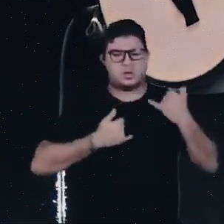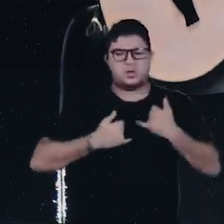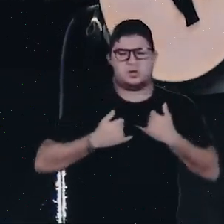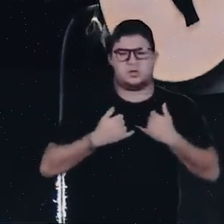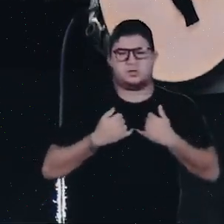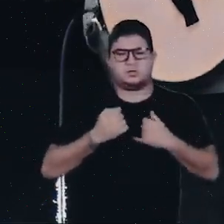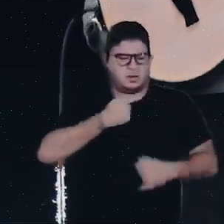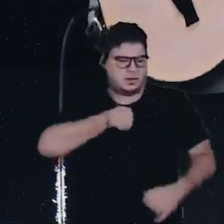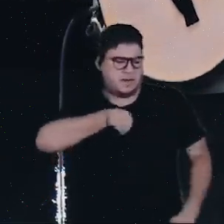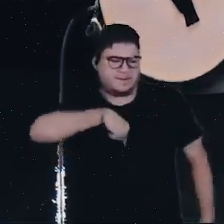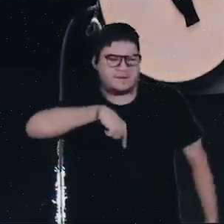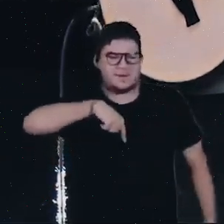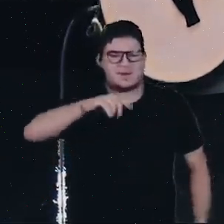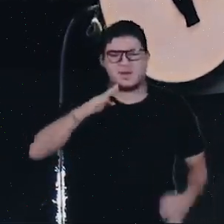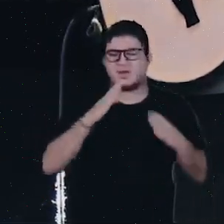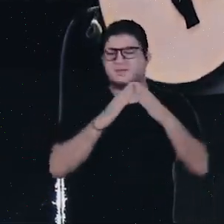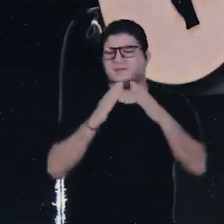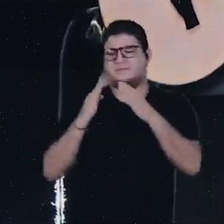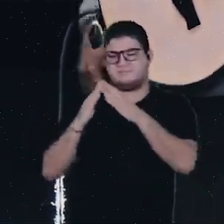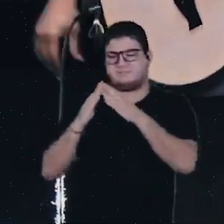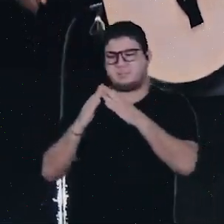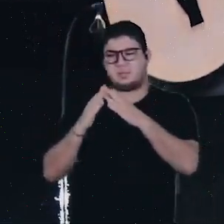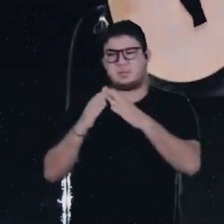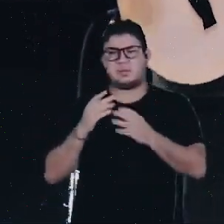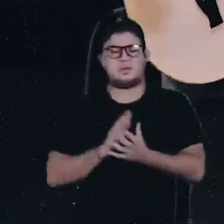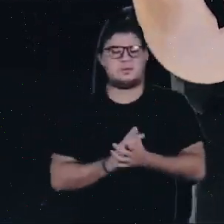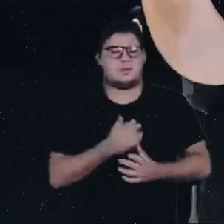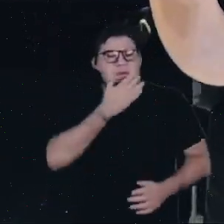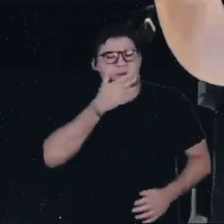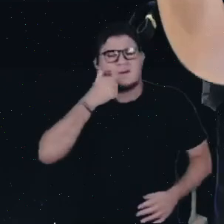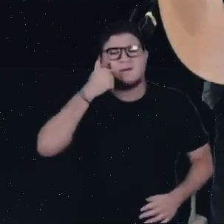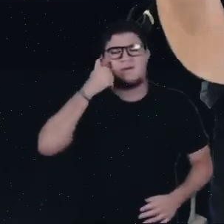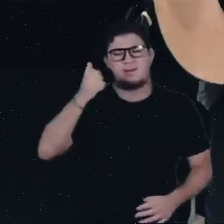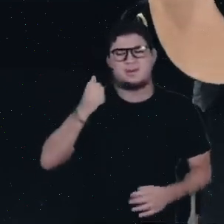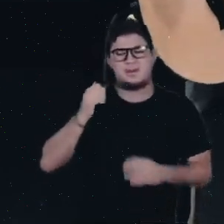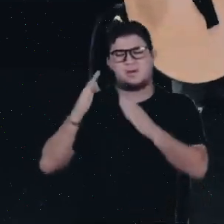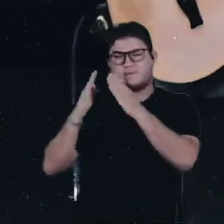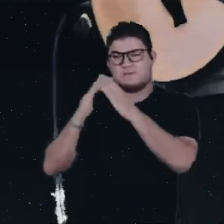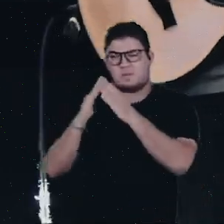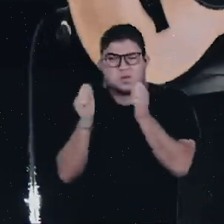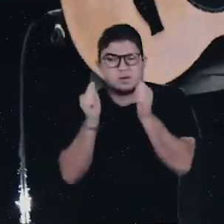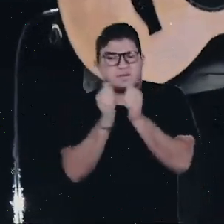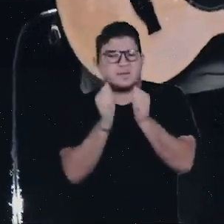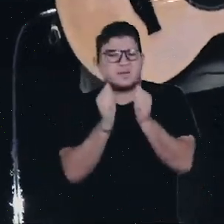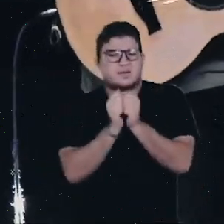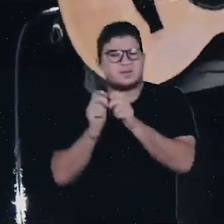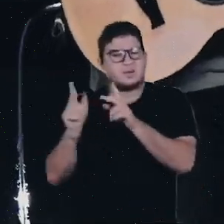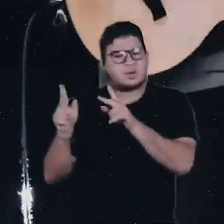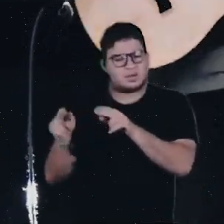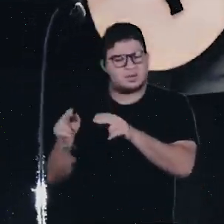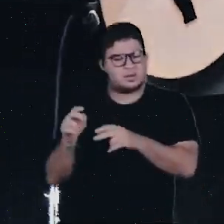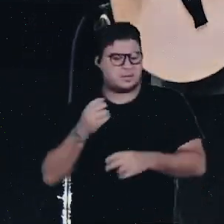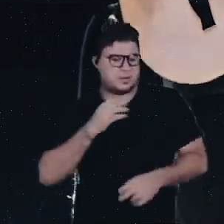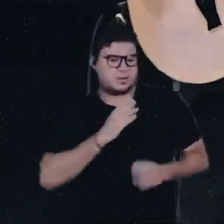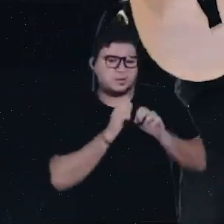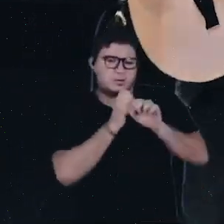irmão, melhor é o vizinho próximo do que o irmão distante. Ei, não abandonar, não